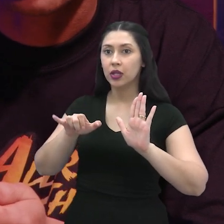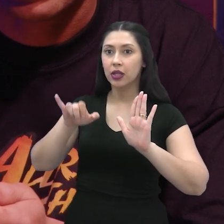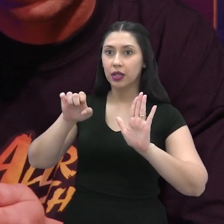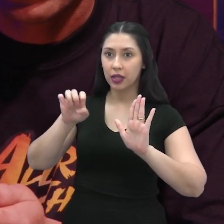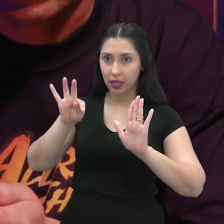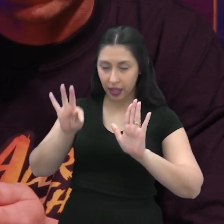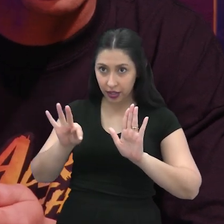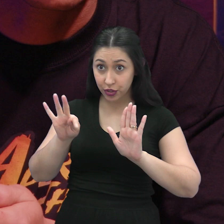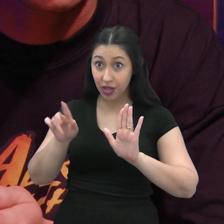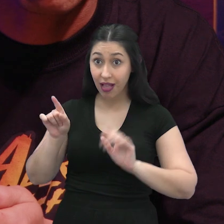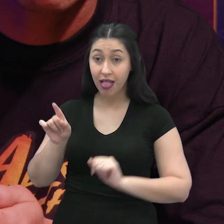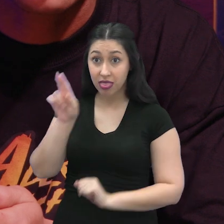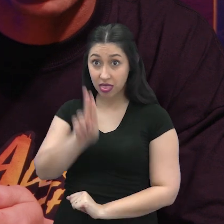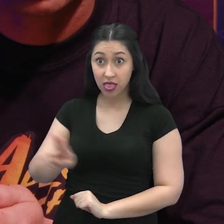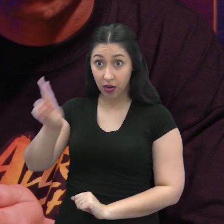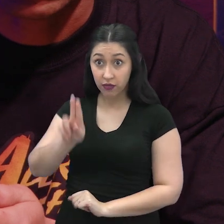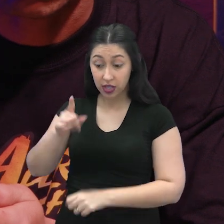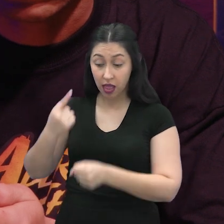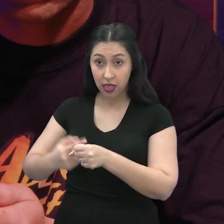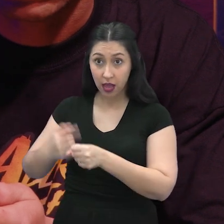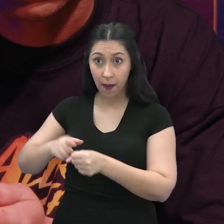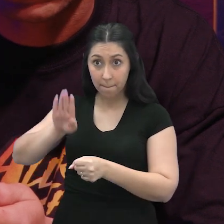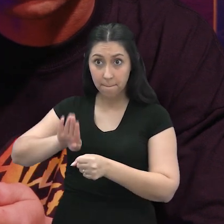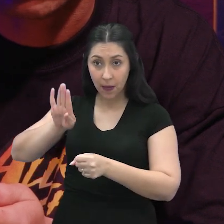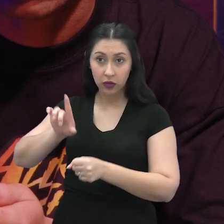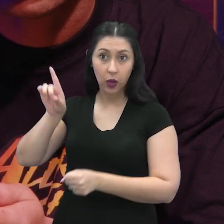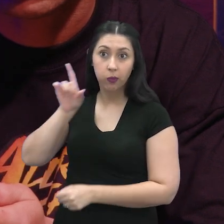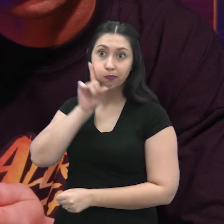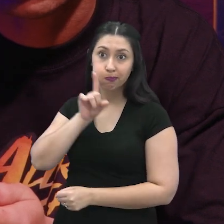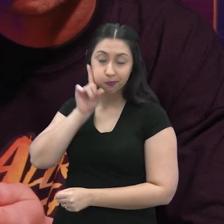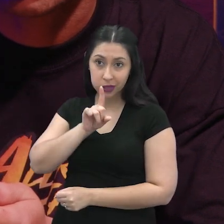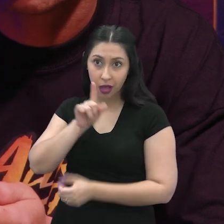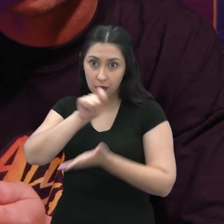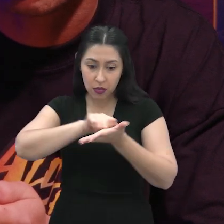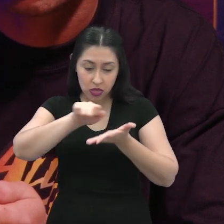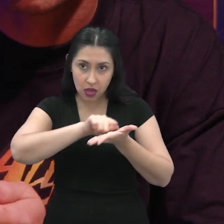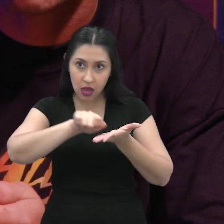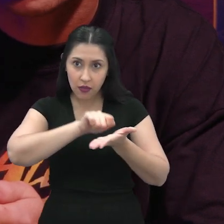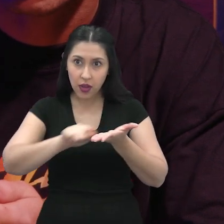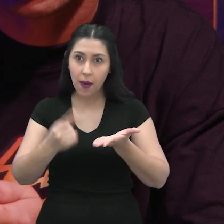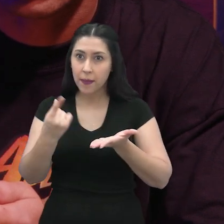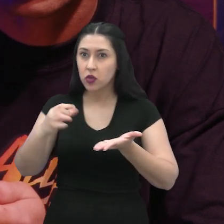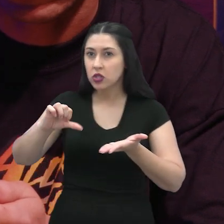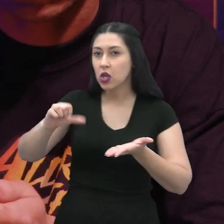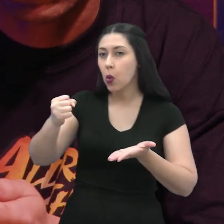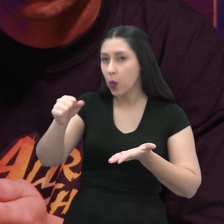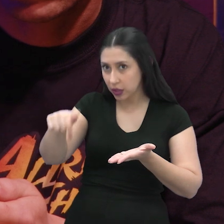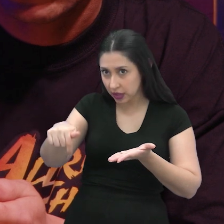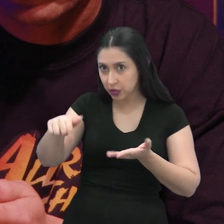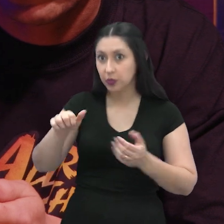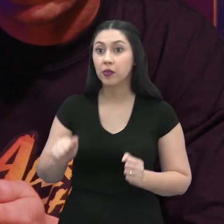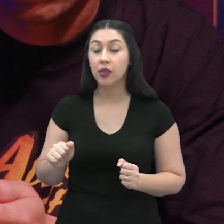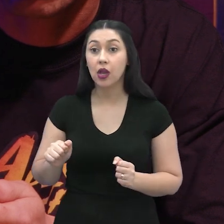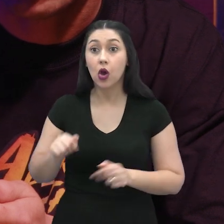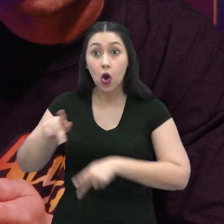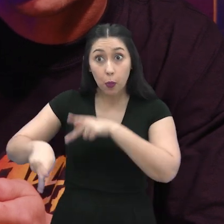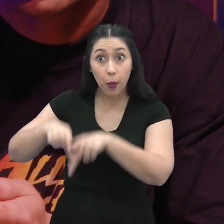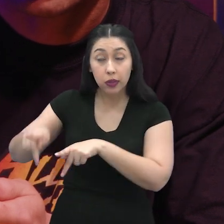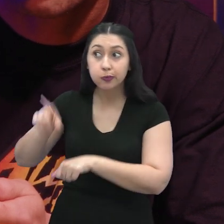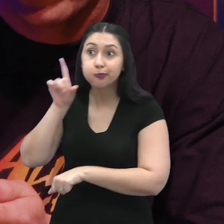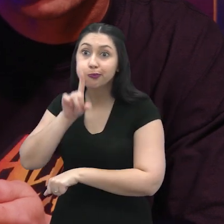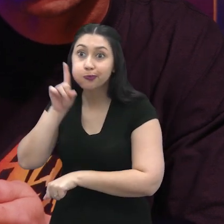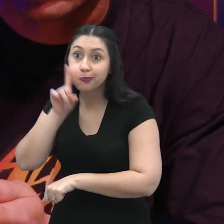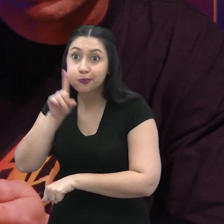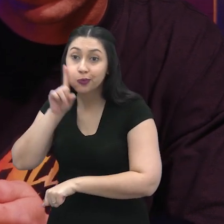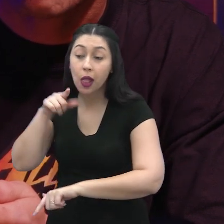Score, ela é da Universidade de Boston, tá? E ela escreveu esse livro em 1987. O